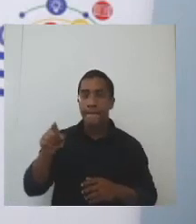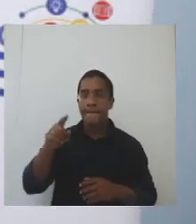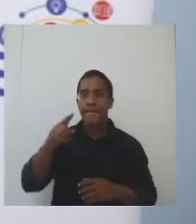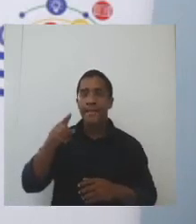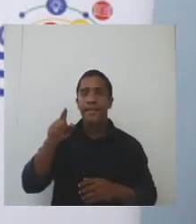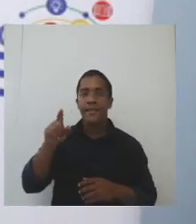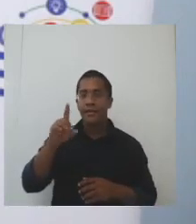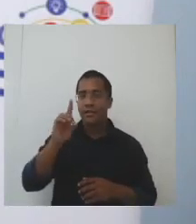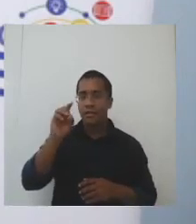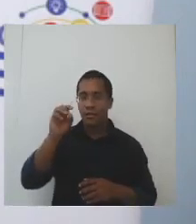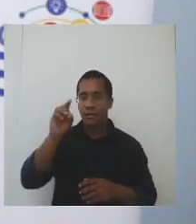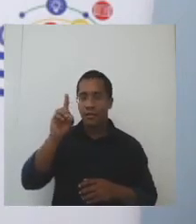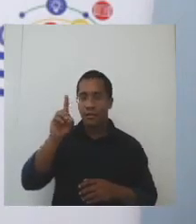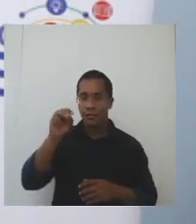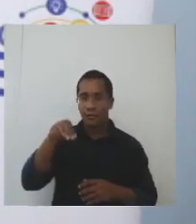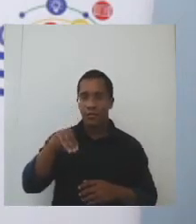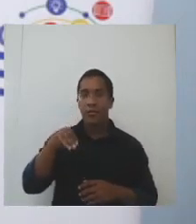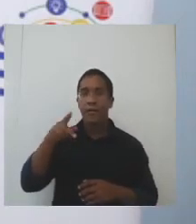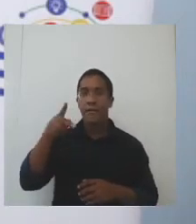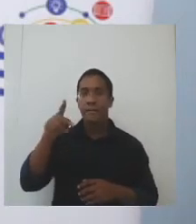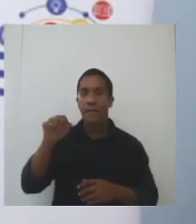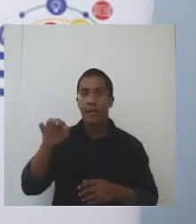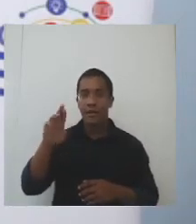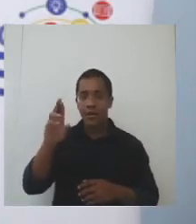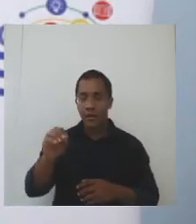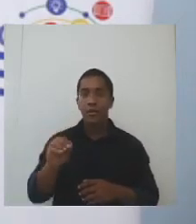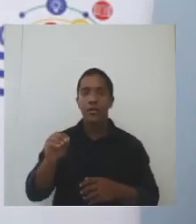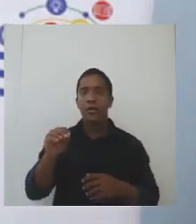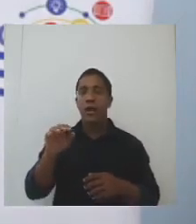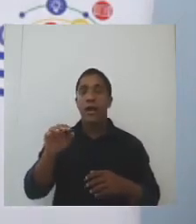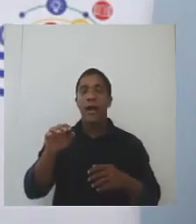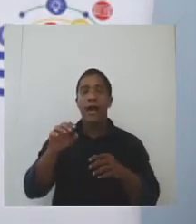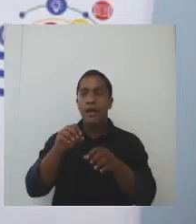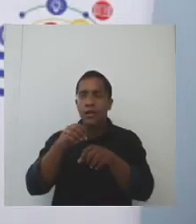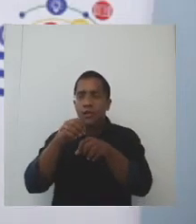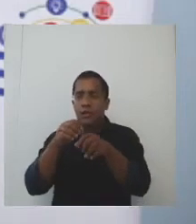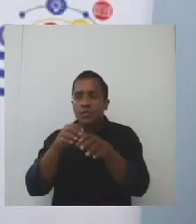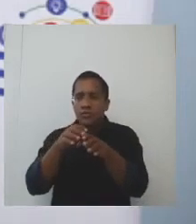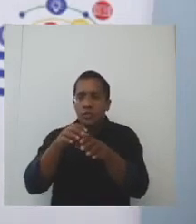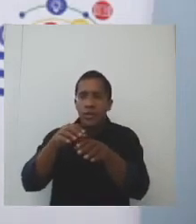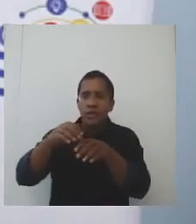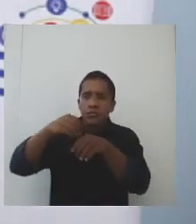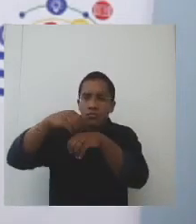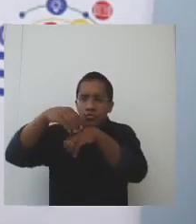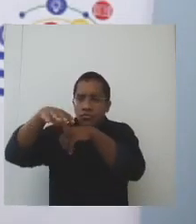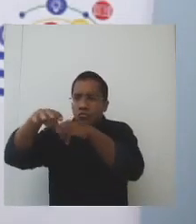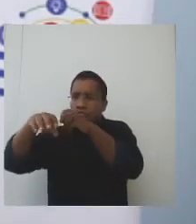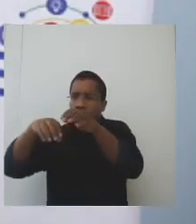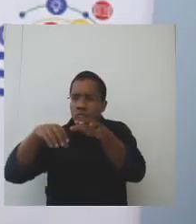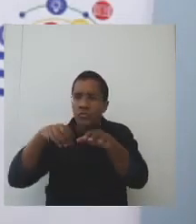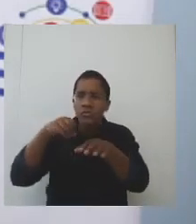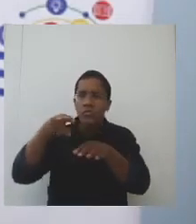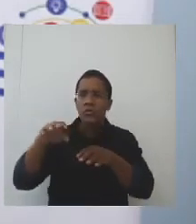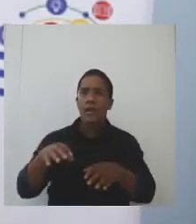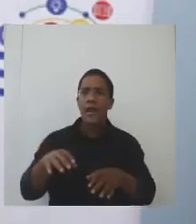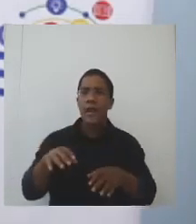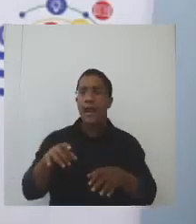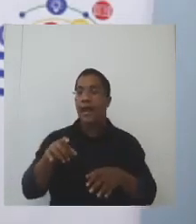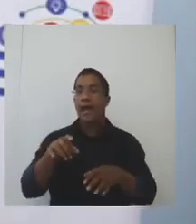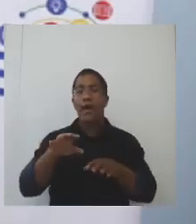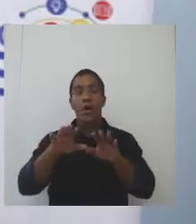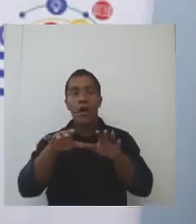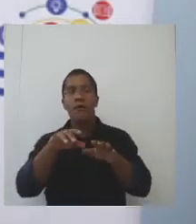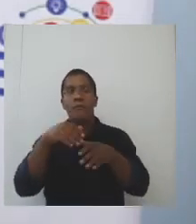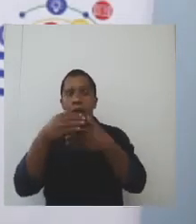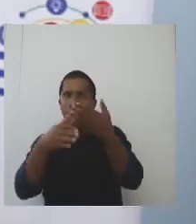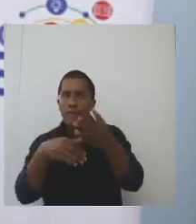em terras brasileiras, fazia com que as pessoas começassem a acreditar que um dia, sim, o Brasil poderia se tornar